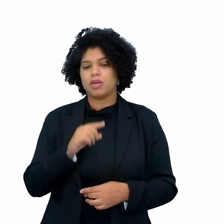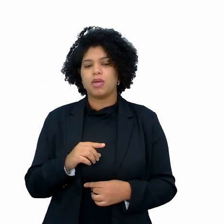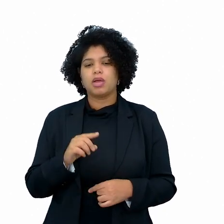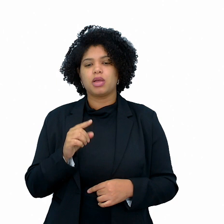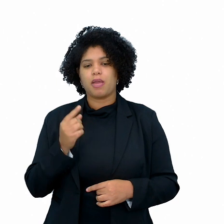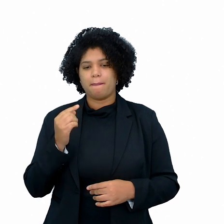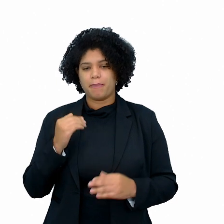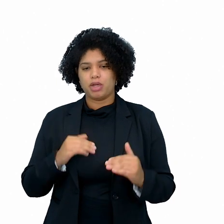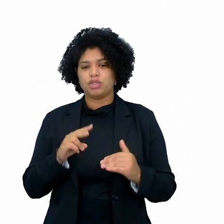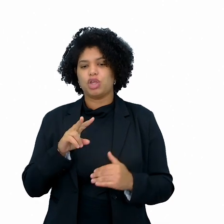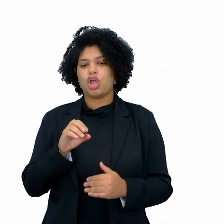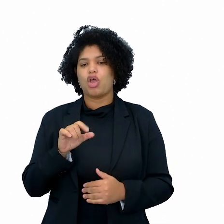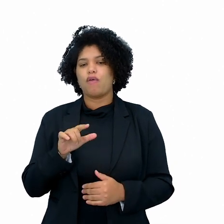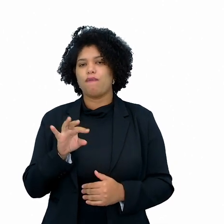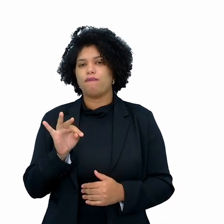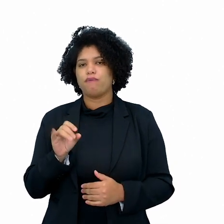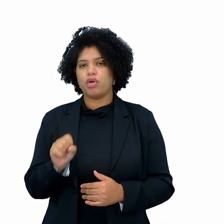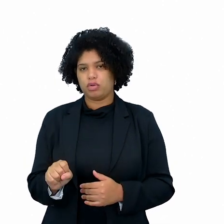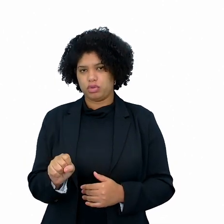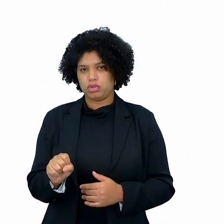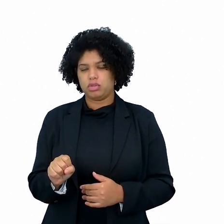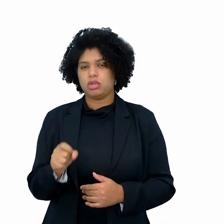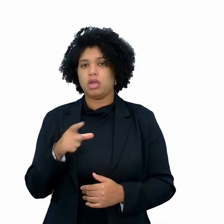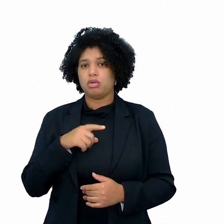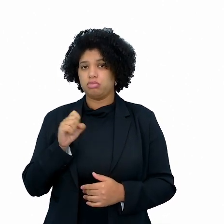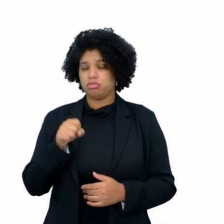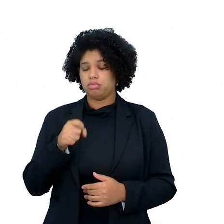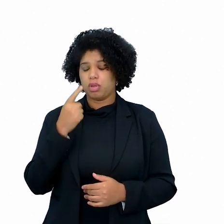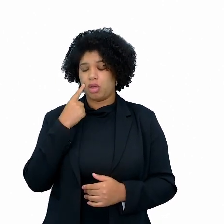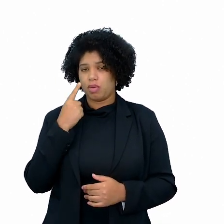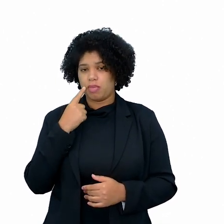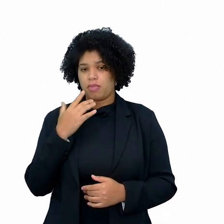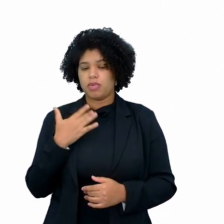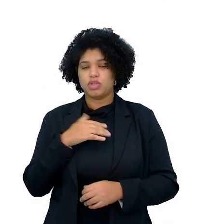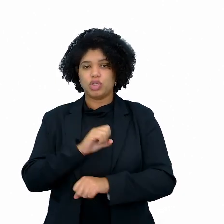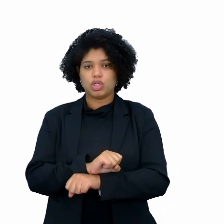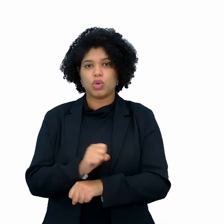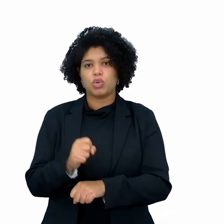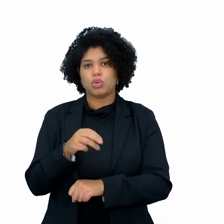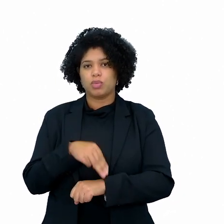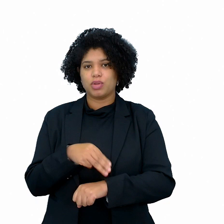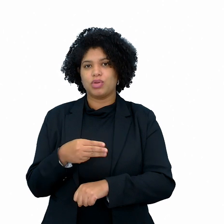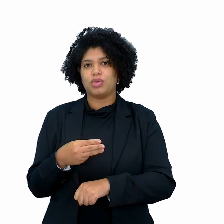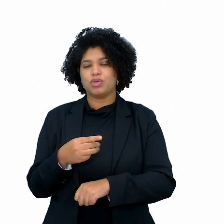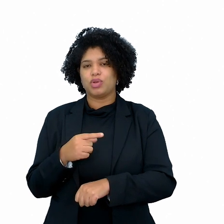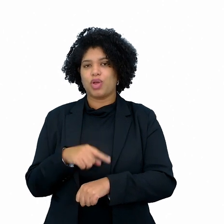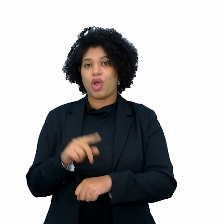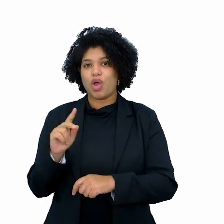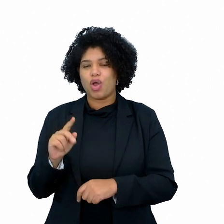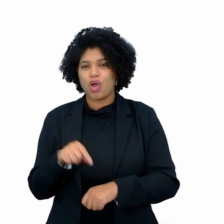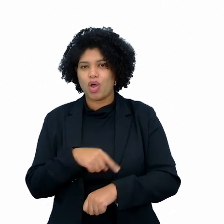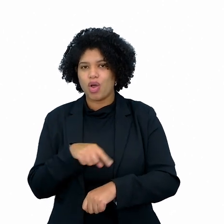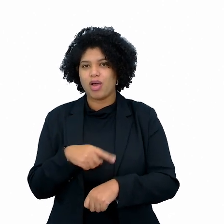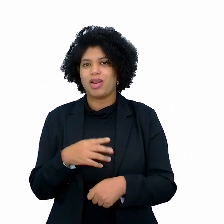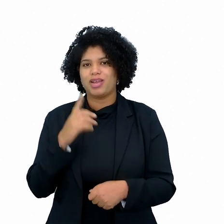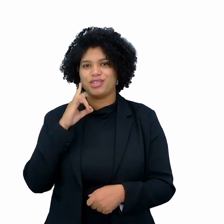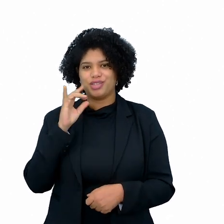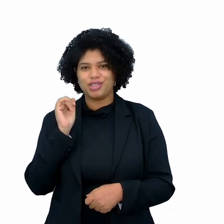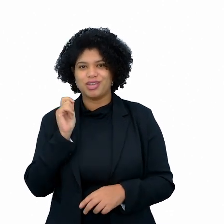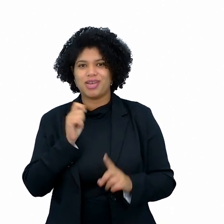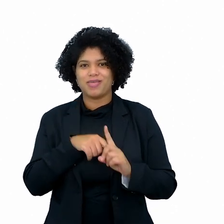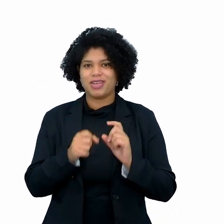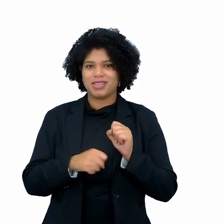no tempo, por exemplo, eu tenho tempo sendo medido em segundo, minuto, hora, dia, mês, ano. Então, tem tudo